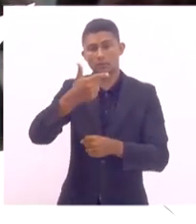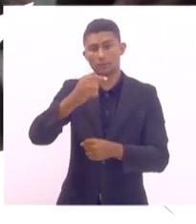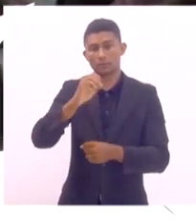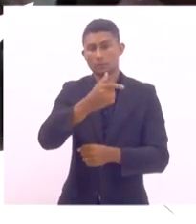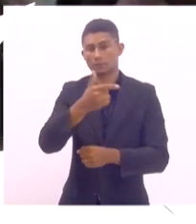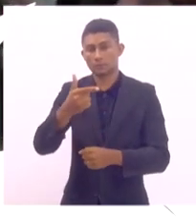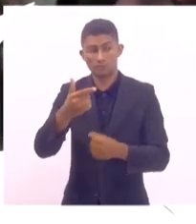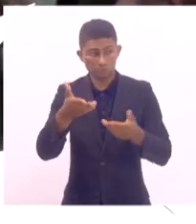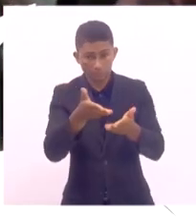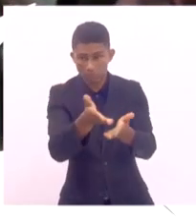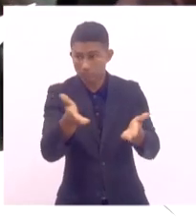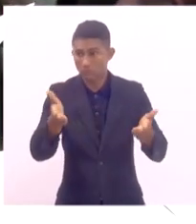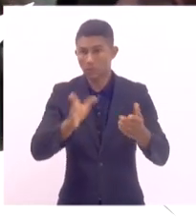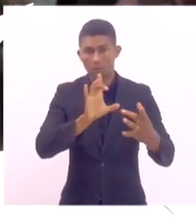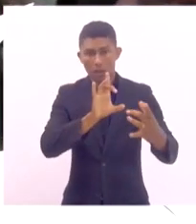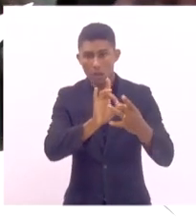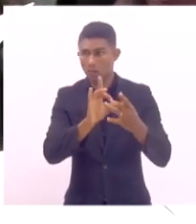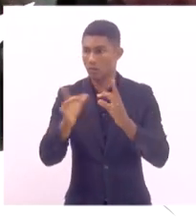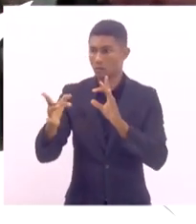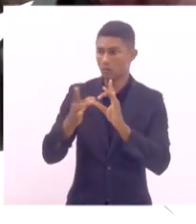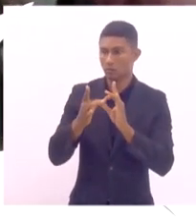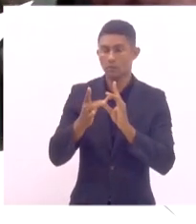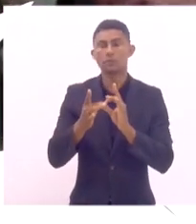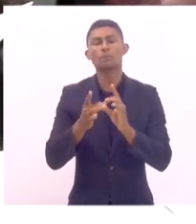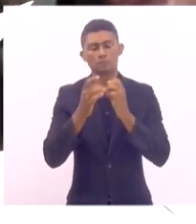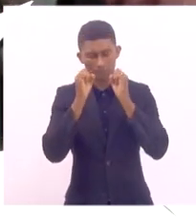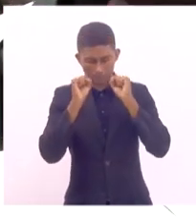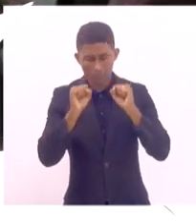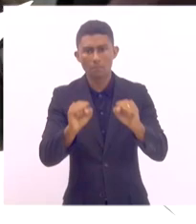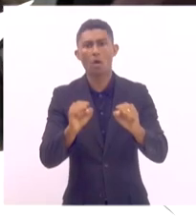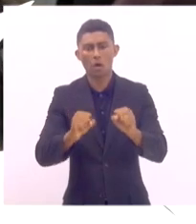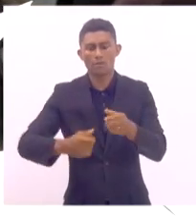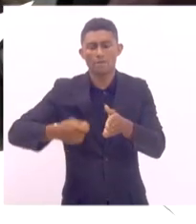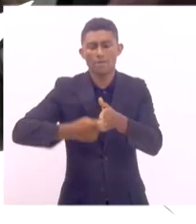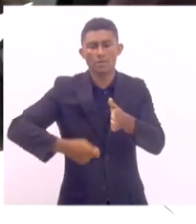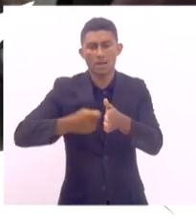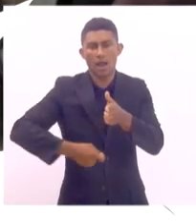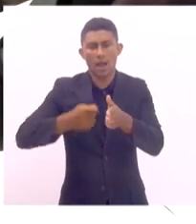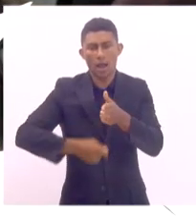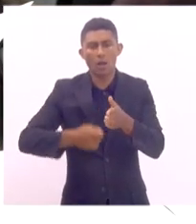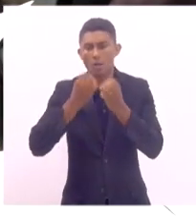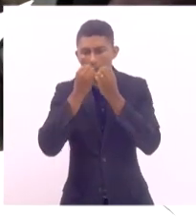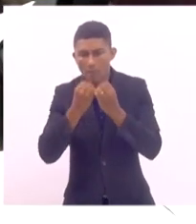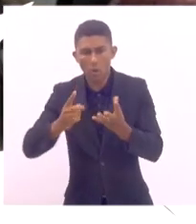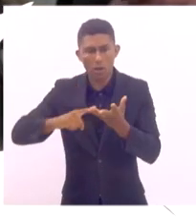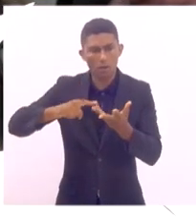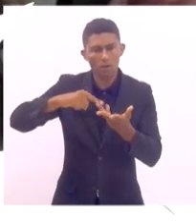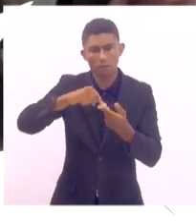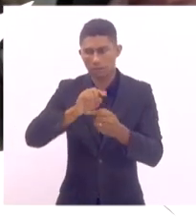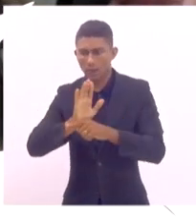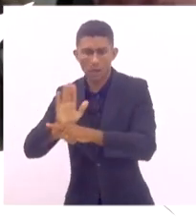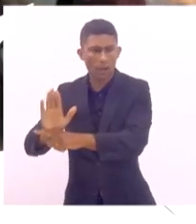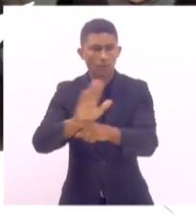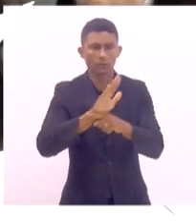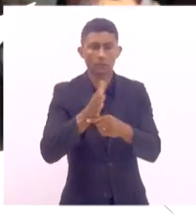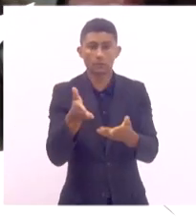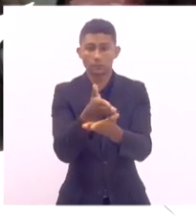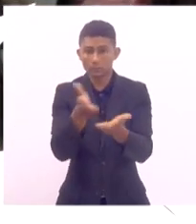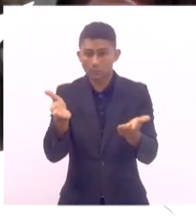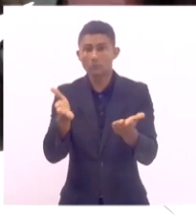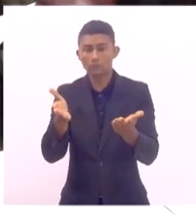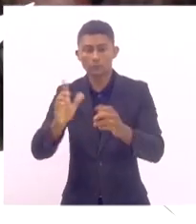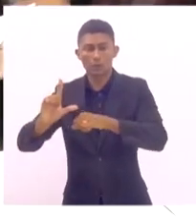federadas que menciona a conceder benefícios fiscais destinados aos estabelecimentos localizados